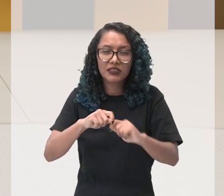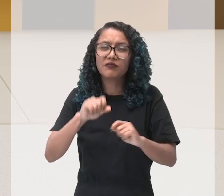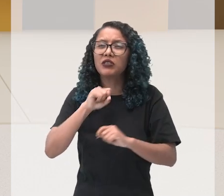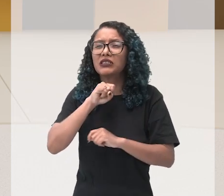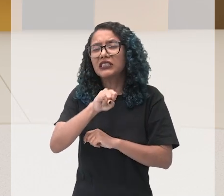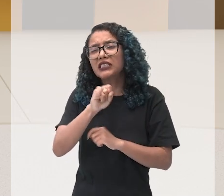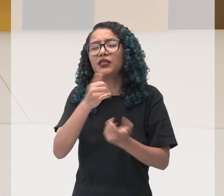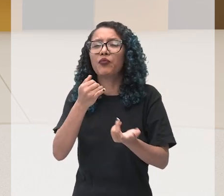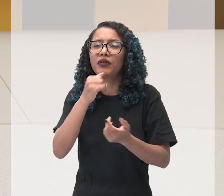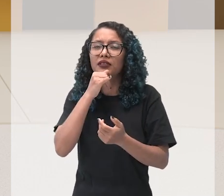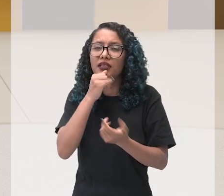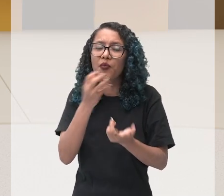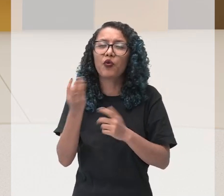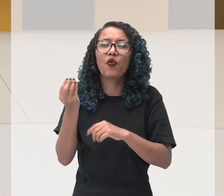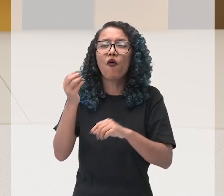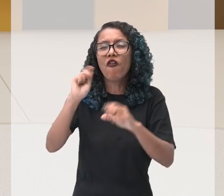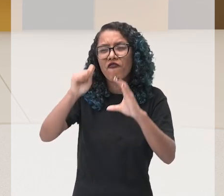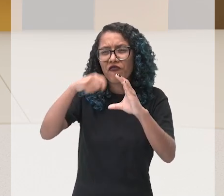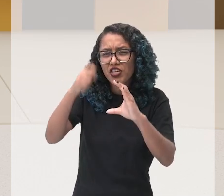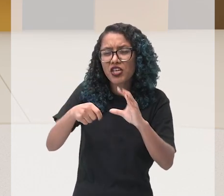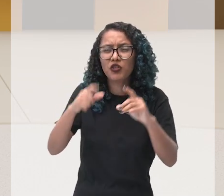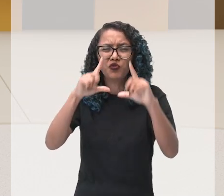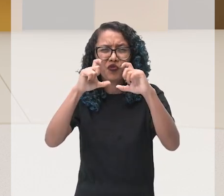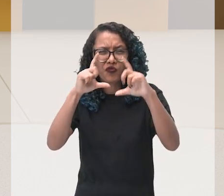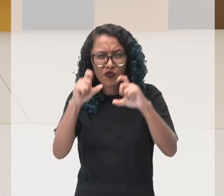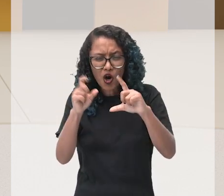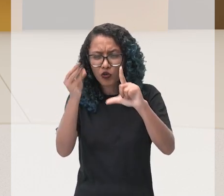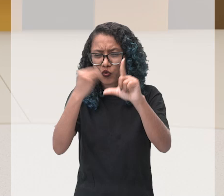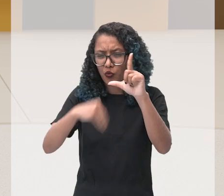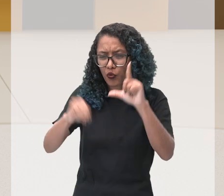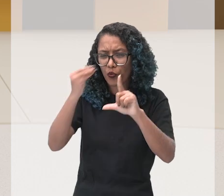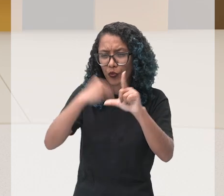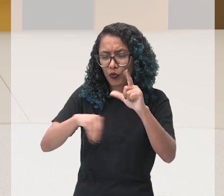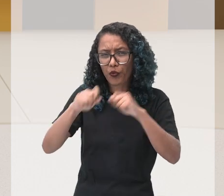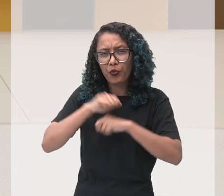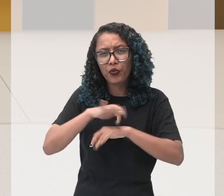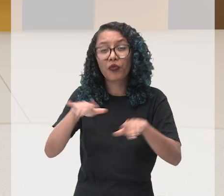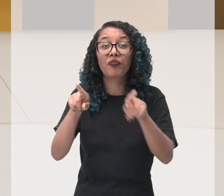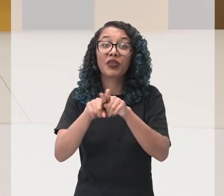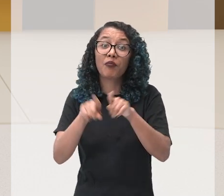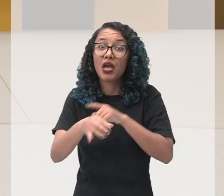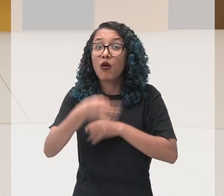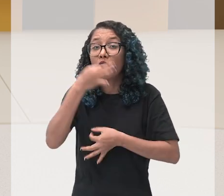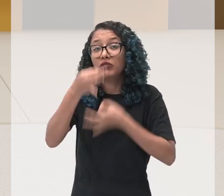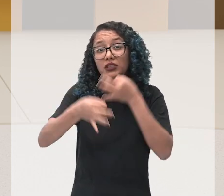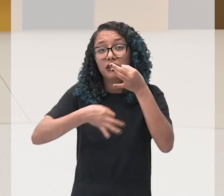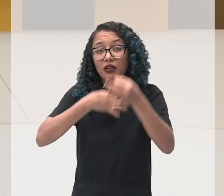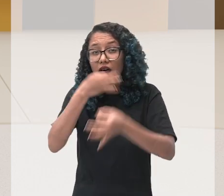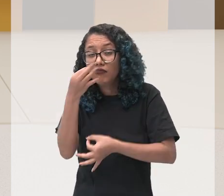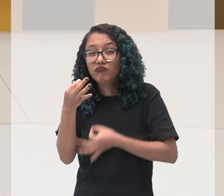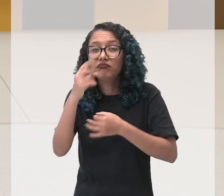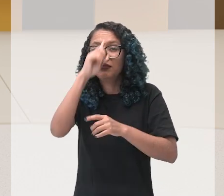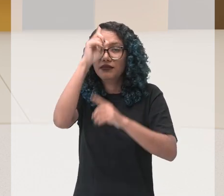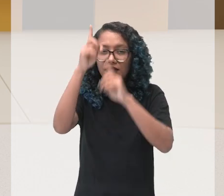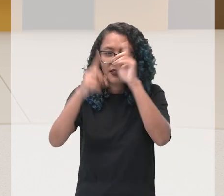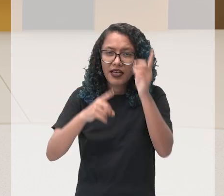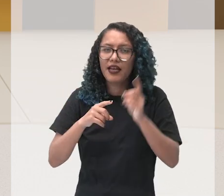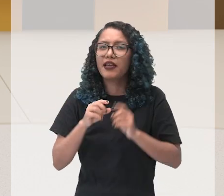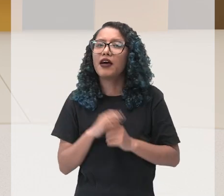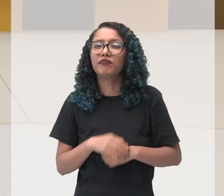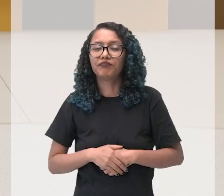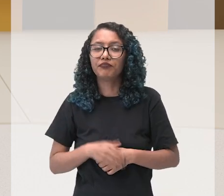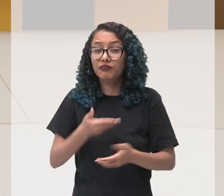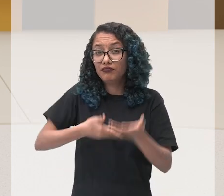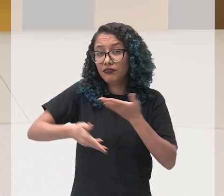de vídeos, de fotos, você compartilha ideias, opiniões com pessoas de